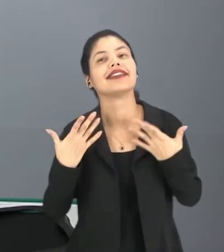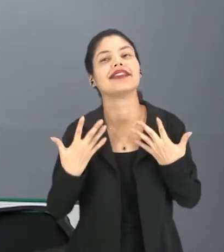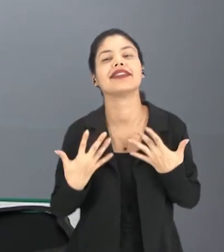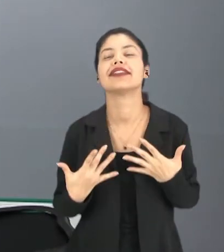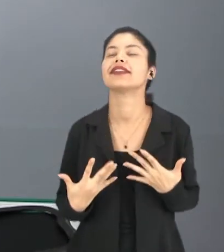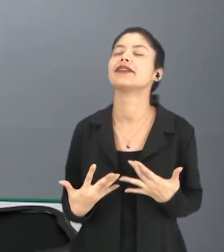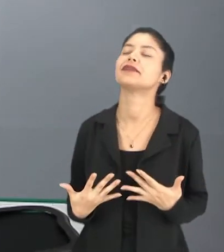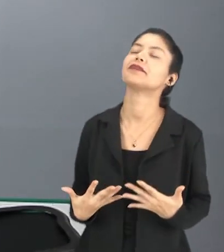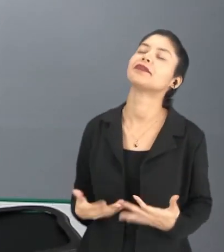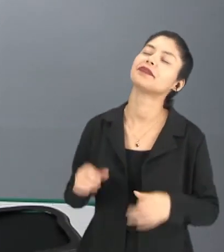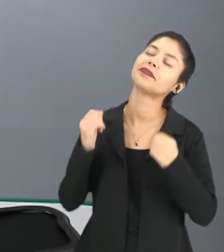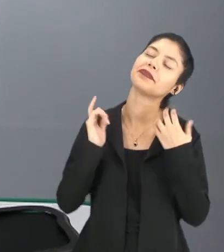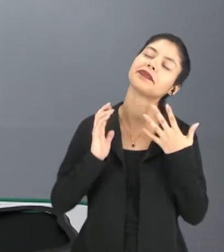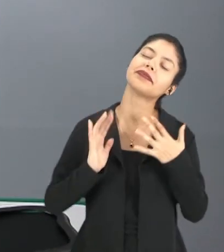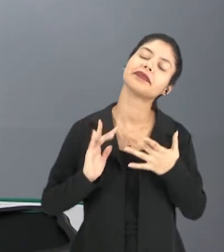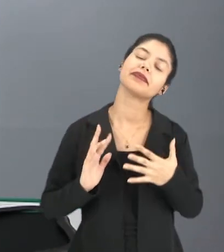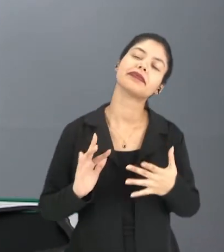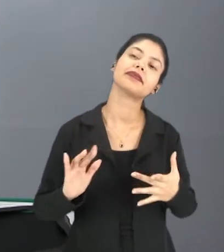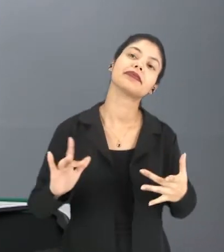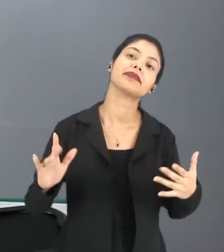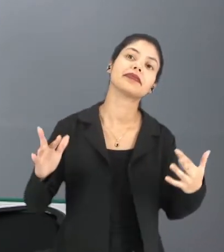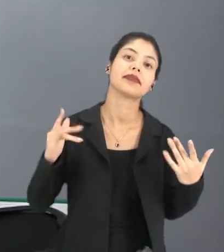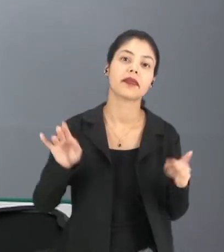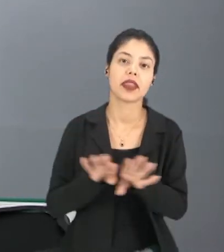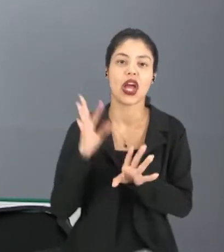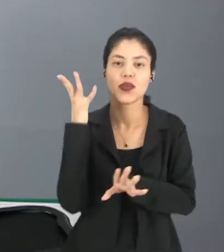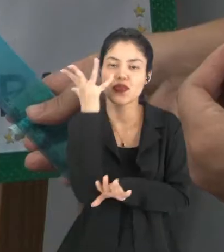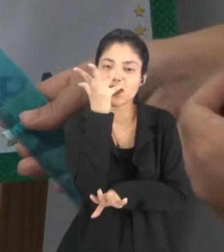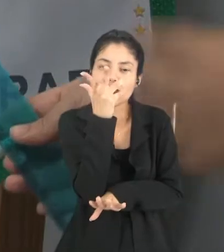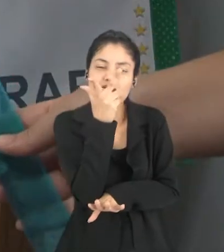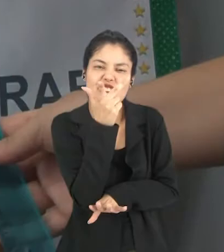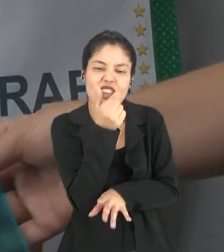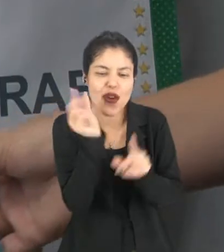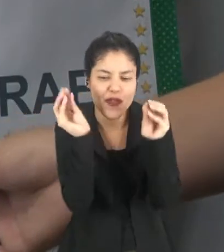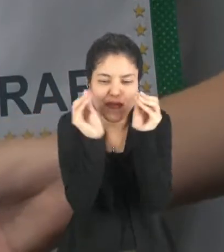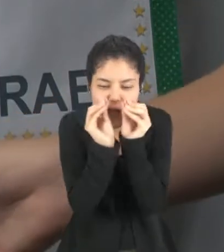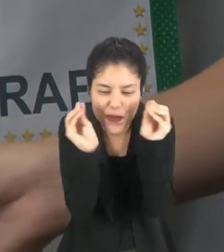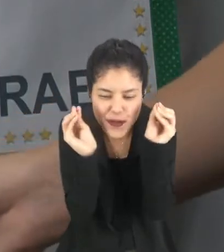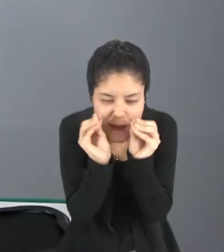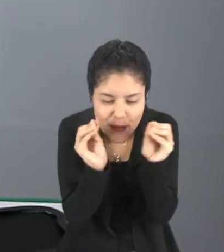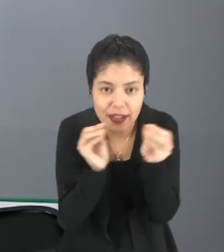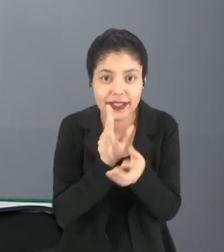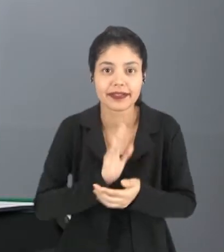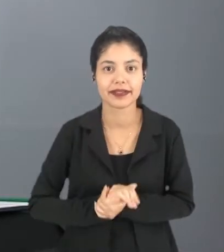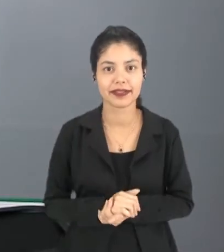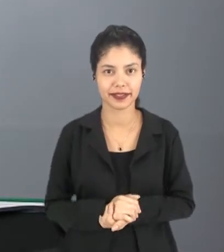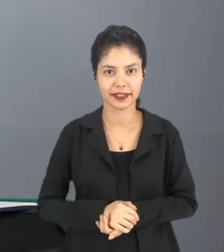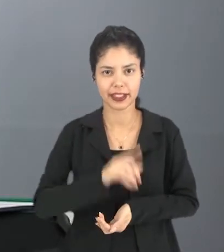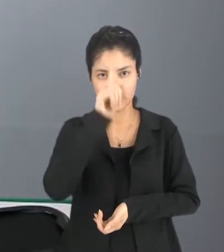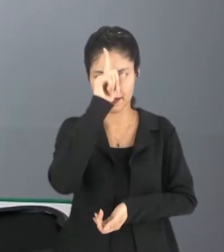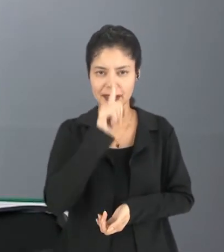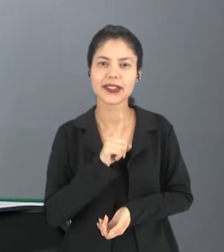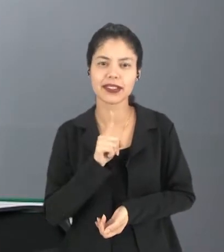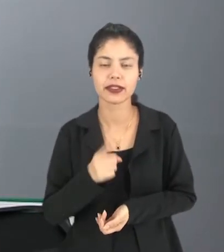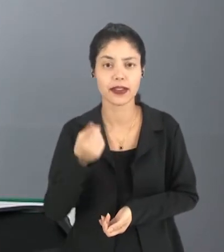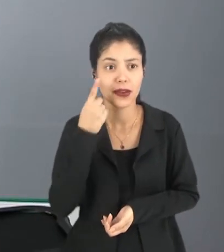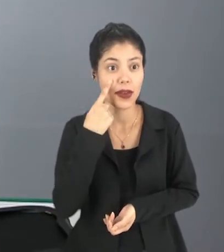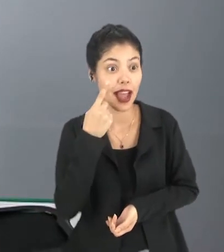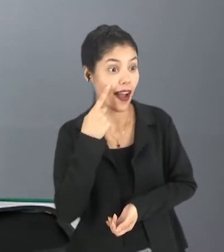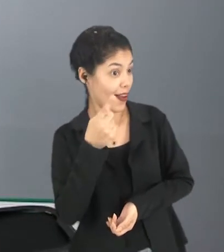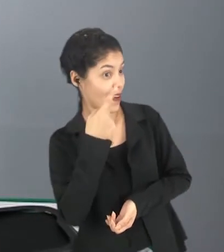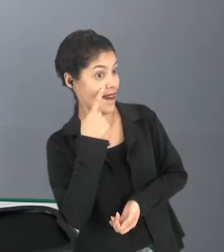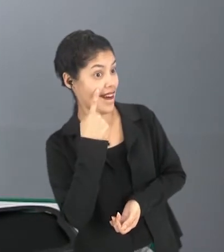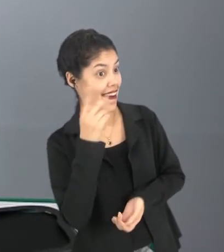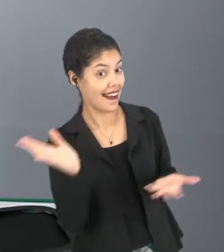são fofinhas. São bonitinhas. Imagina uma borboleta amarelinha, se você vê,